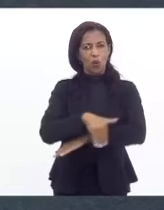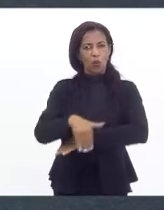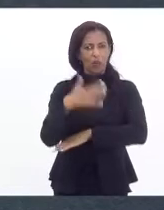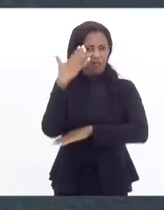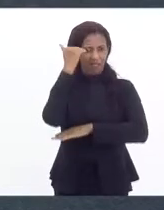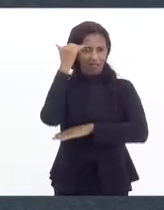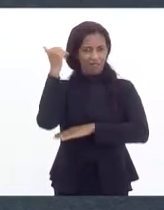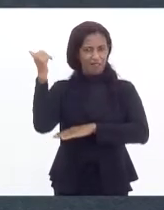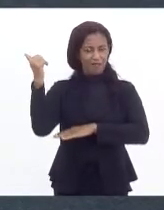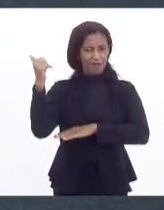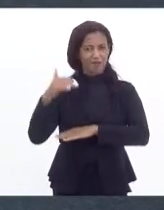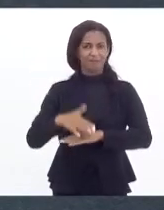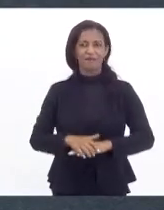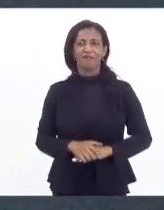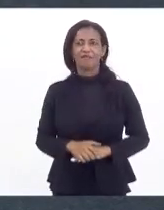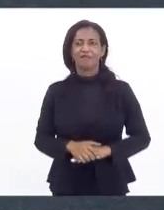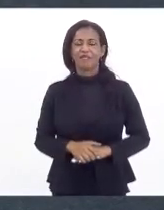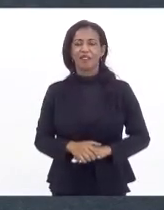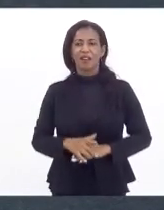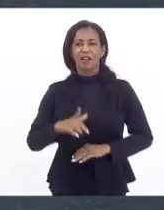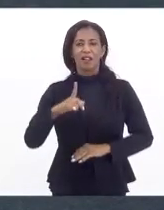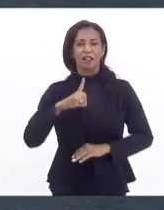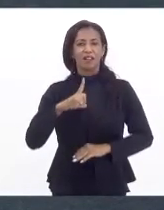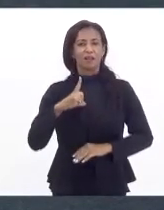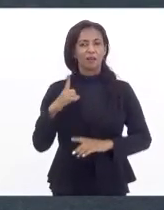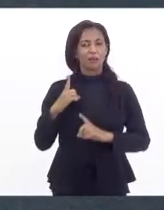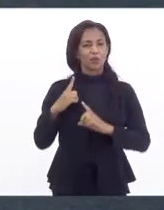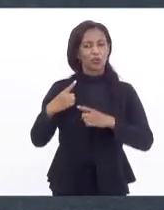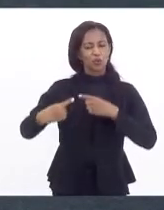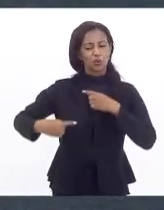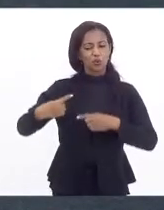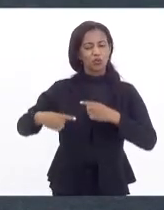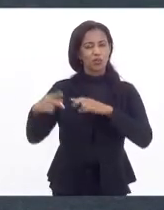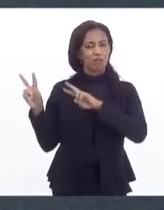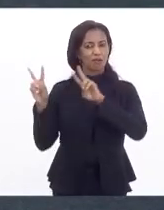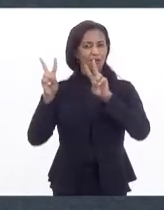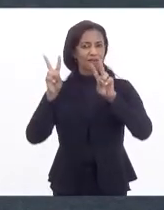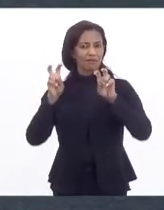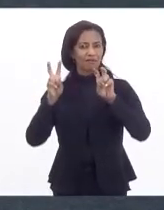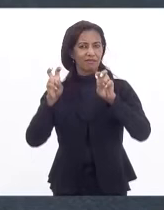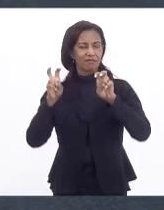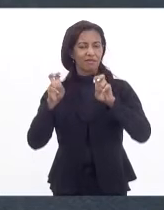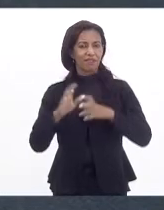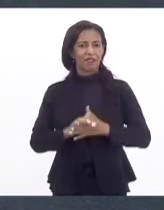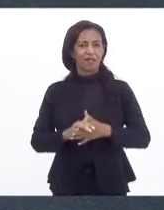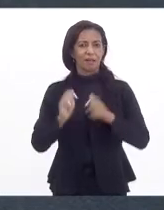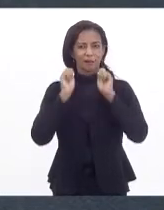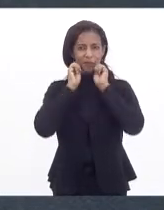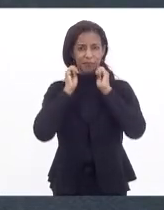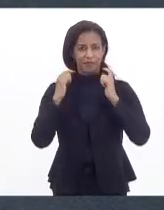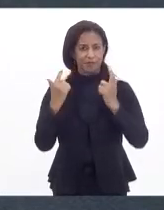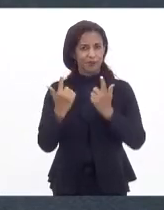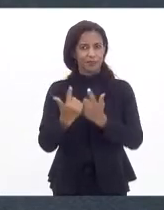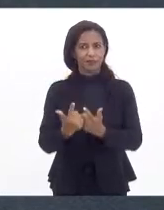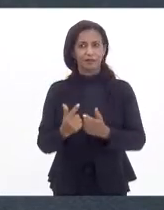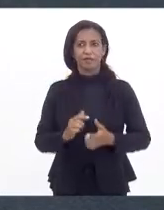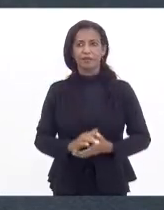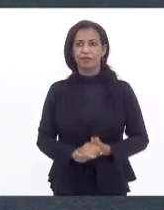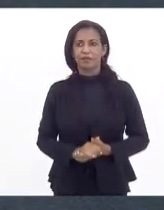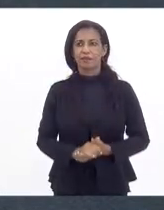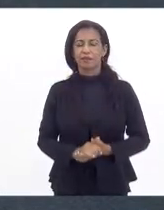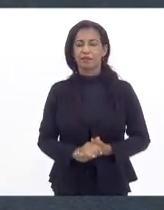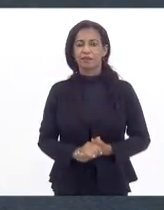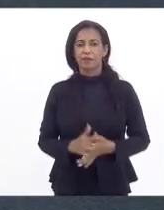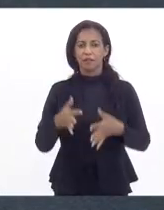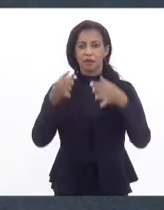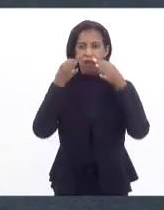trazer a discussão e poder trazer esse tema para a Assembleia Legislativa,